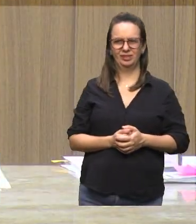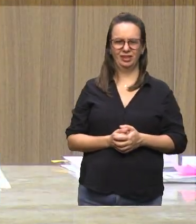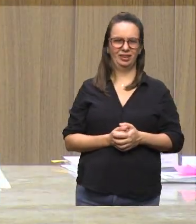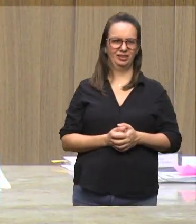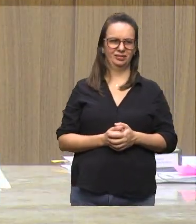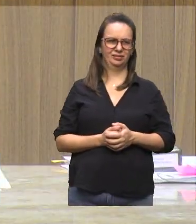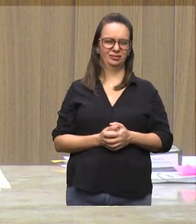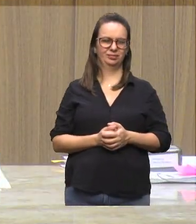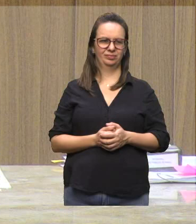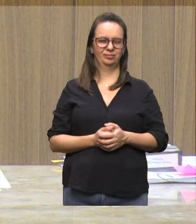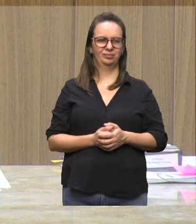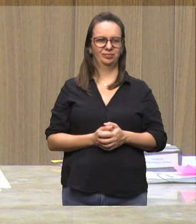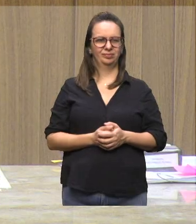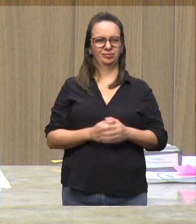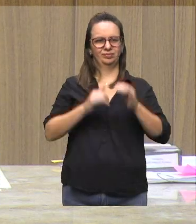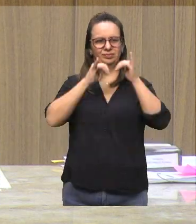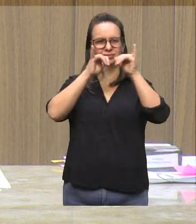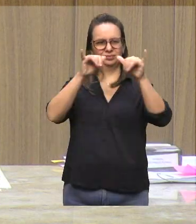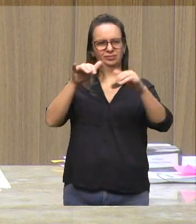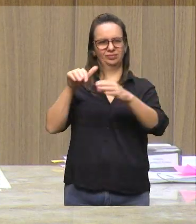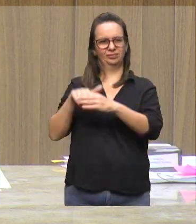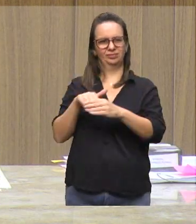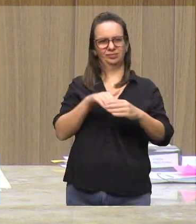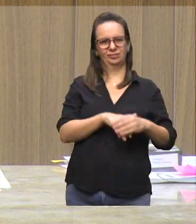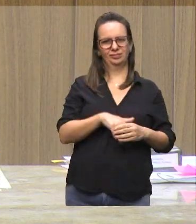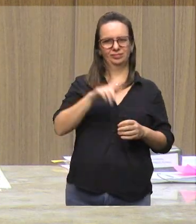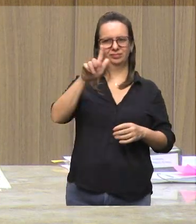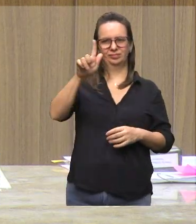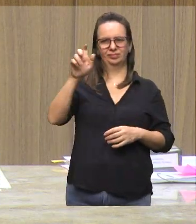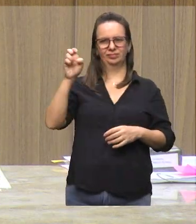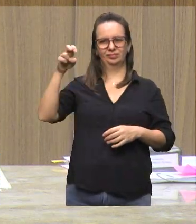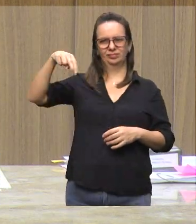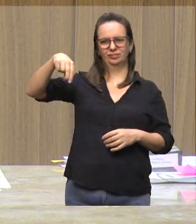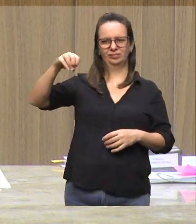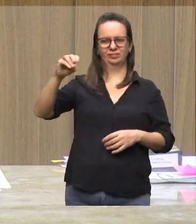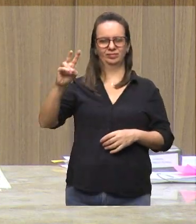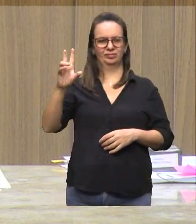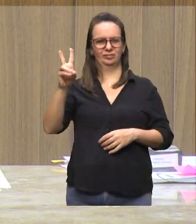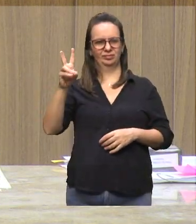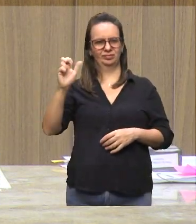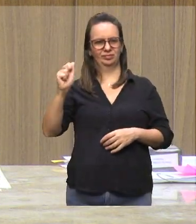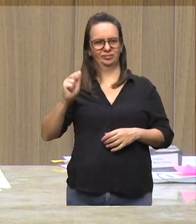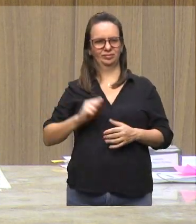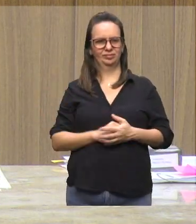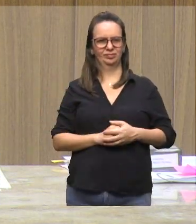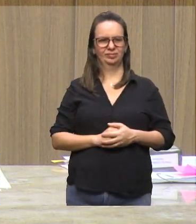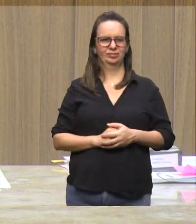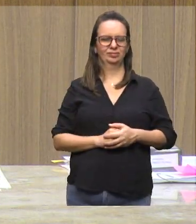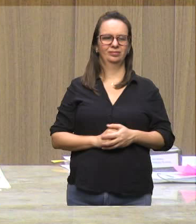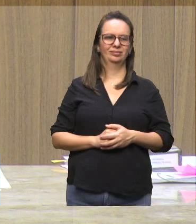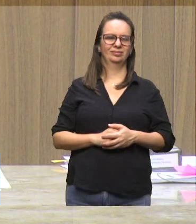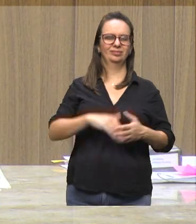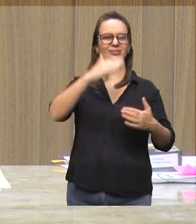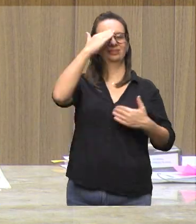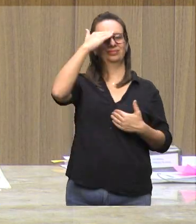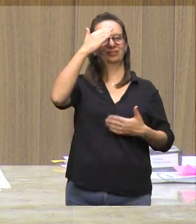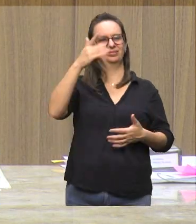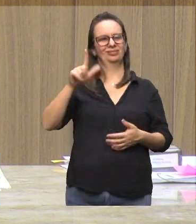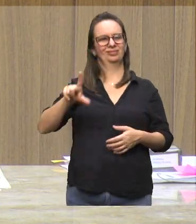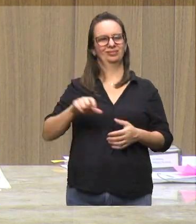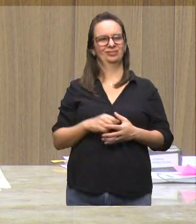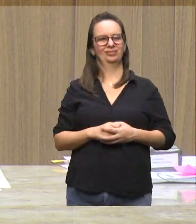Com a declaração de voto do vereador Tenente Gênova. Obrigado, senhor presidente, mais uma vez pela oportunidade. É